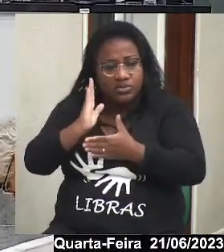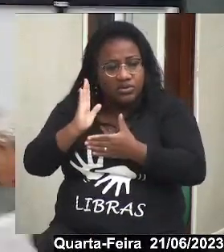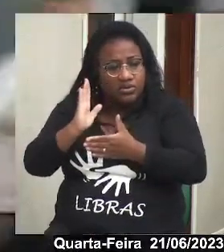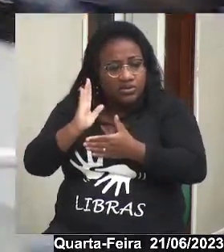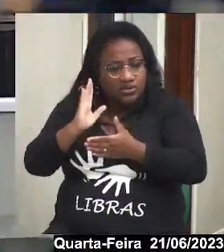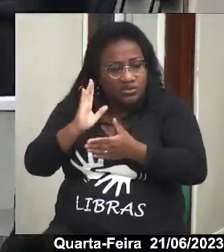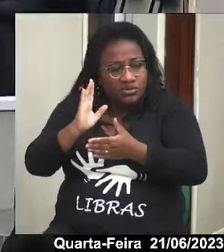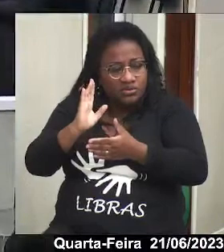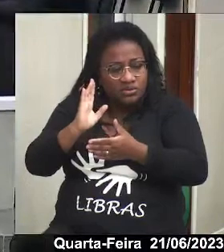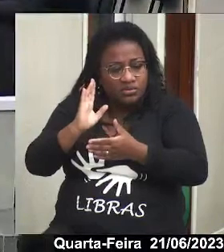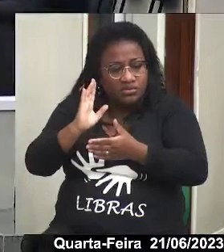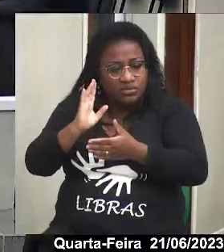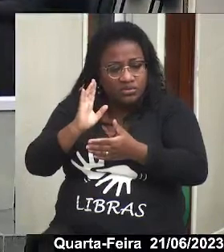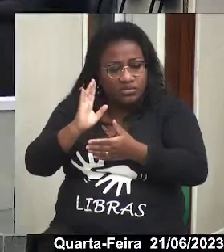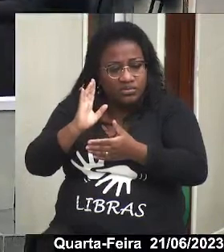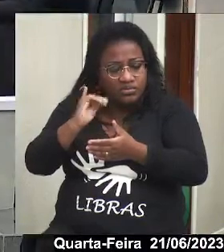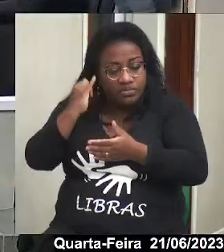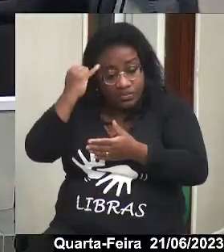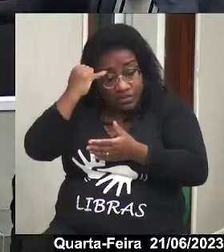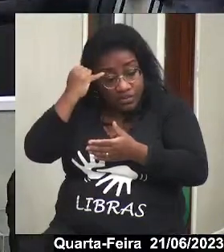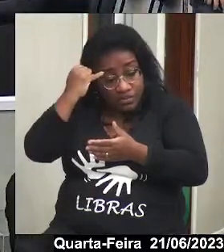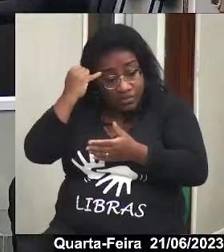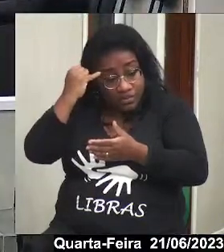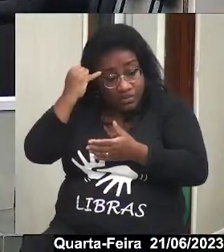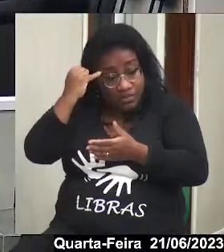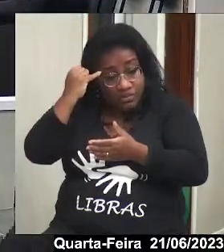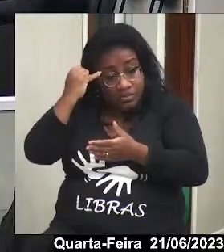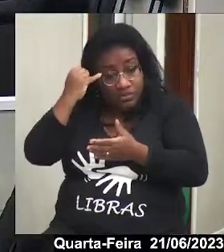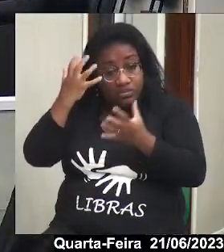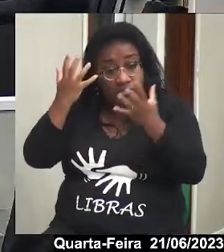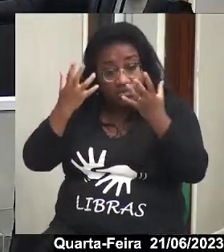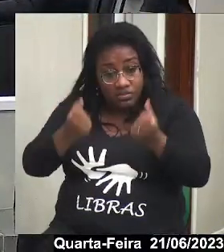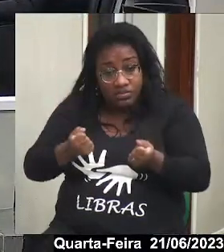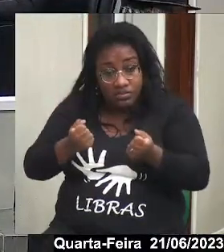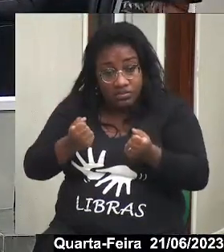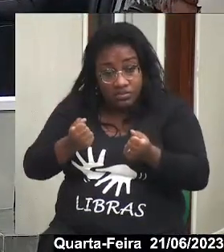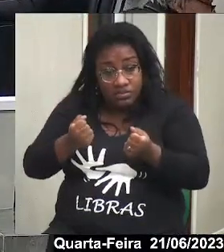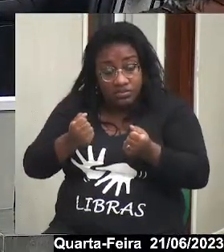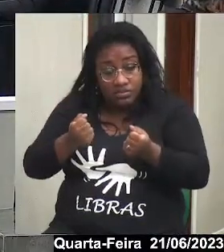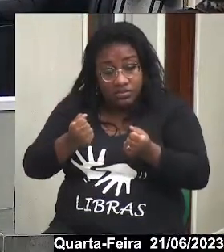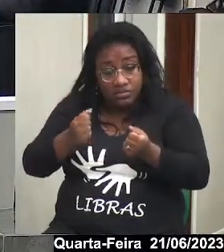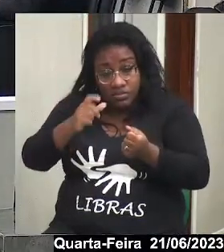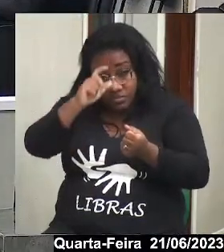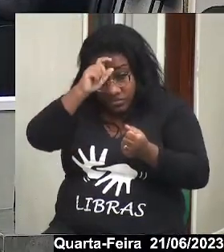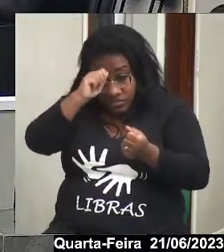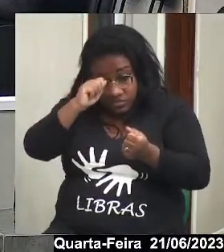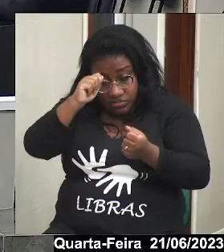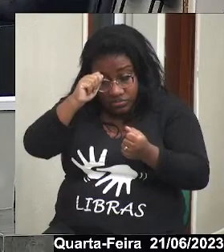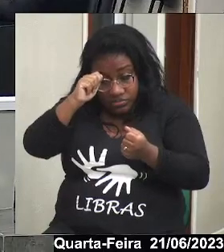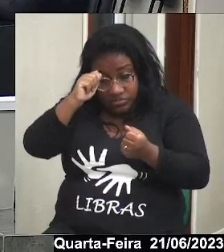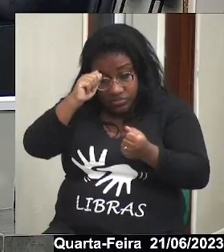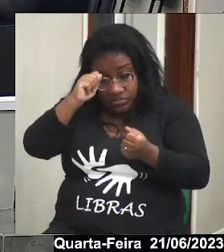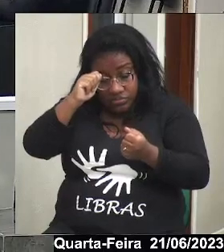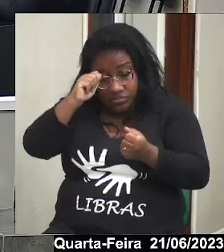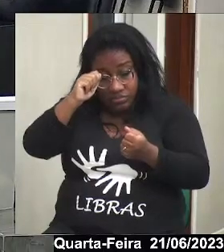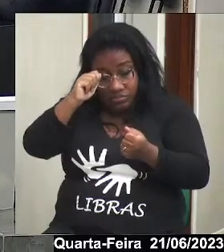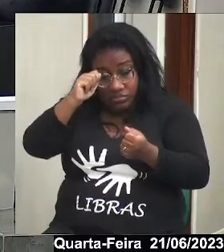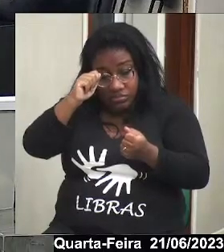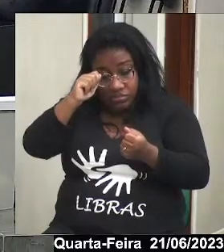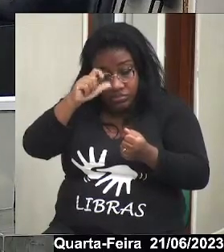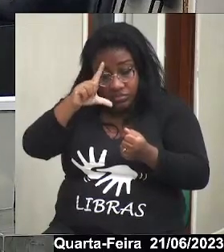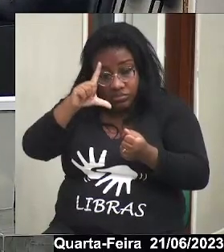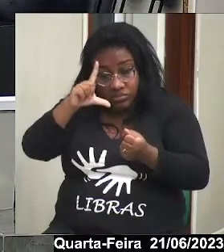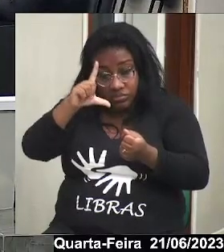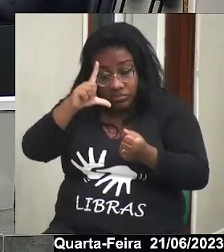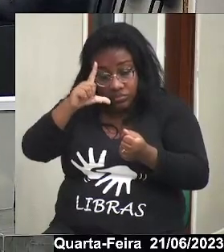todos. A favorável, meu presidente. Vereador Índio Silva. A favor, presidente. Vereador Dedé. A favor. Vereador